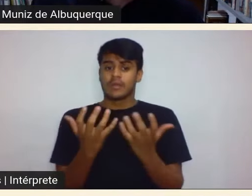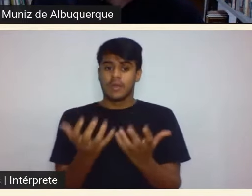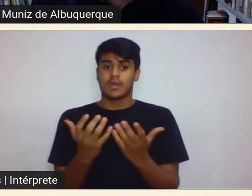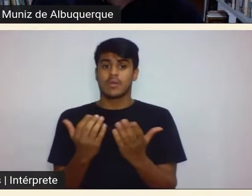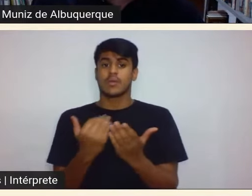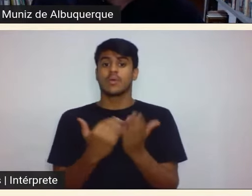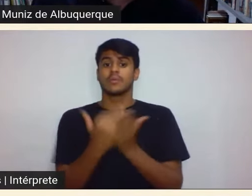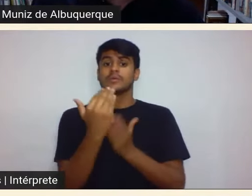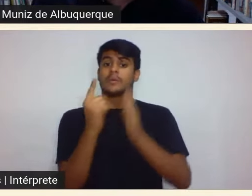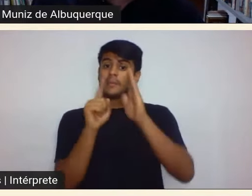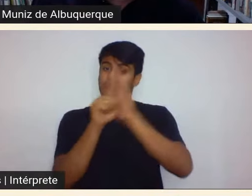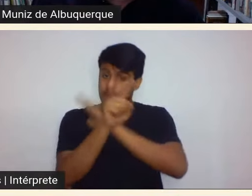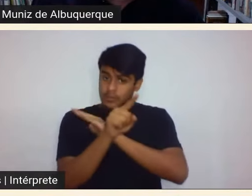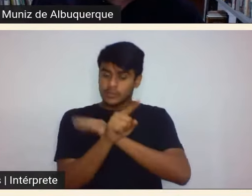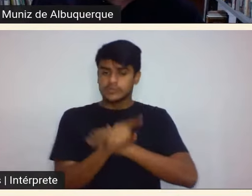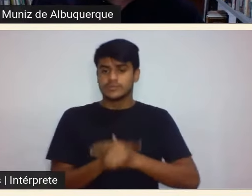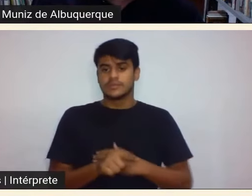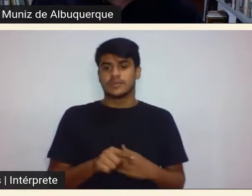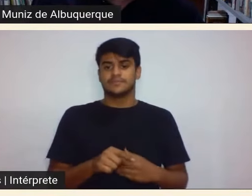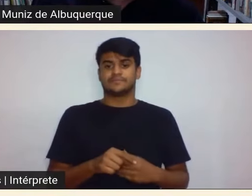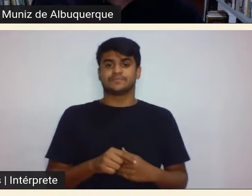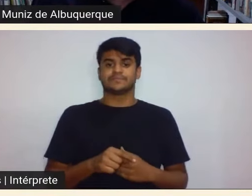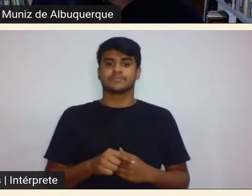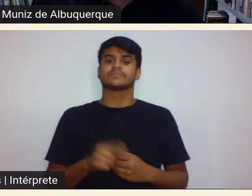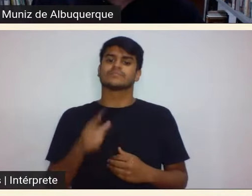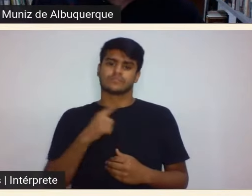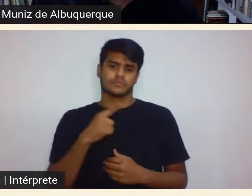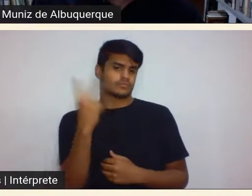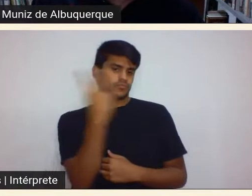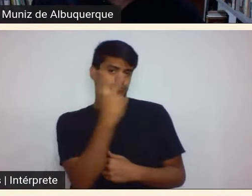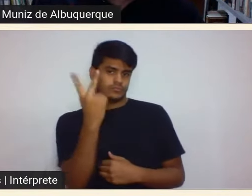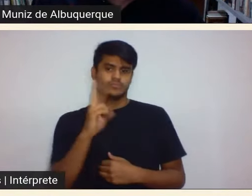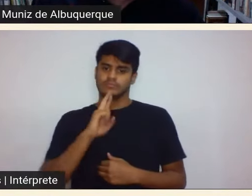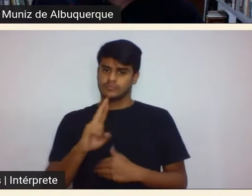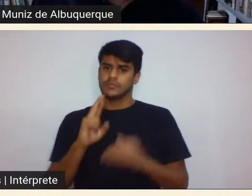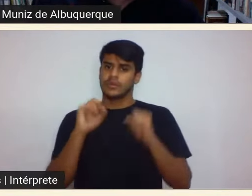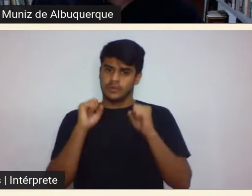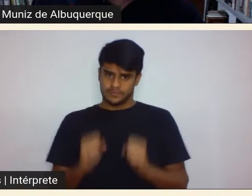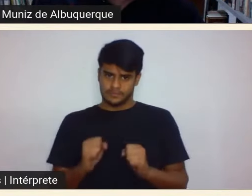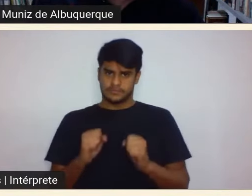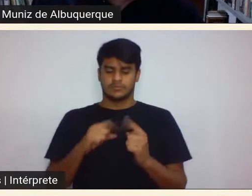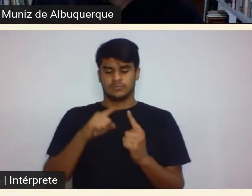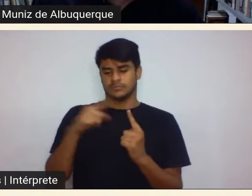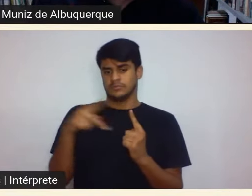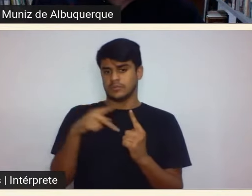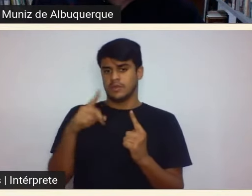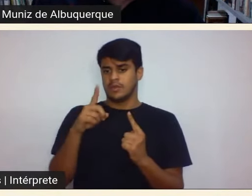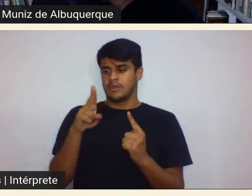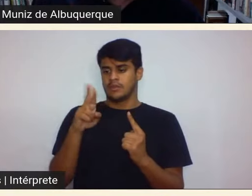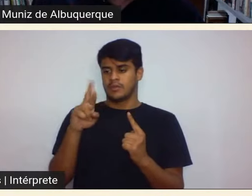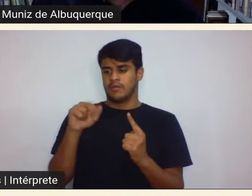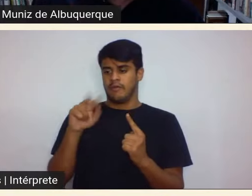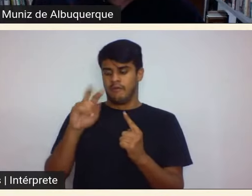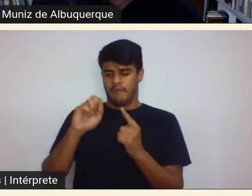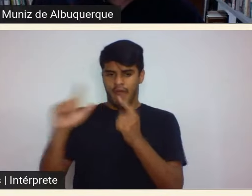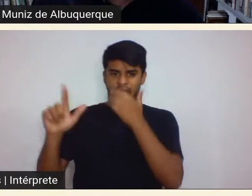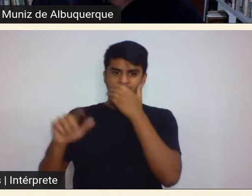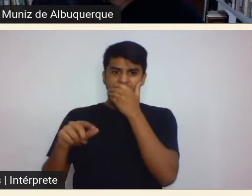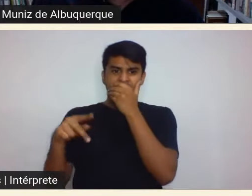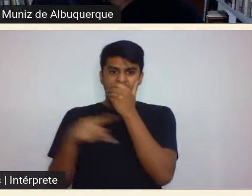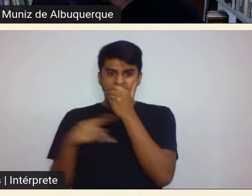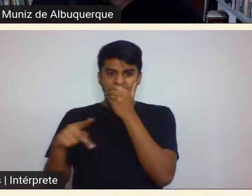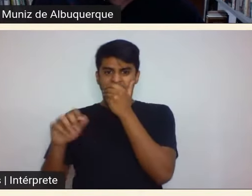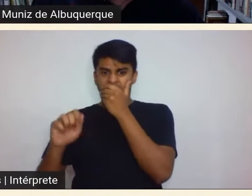uma pergunta que foi lançada para ambos os participantes, para o professor Durval e para o professor Aldrin. Depois eu